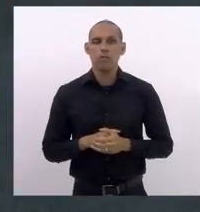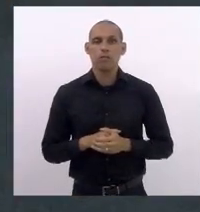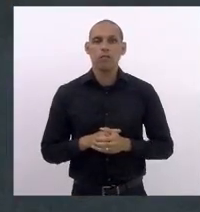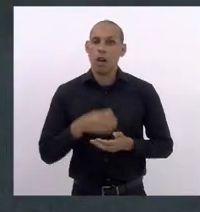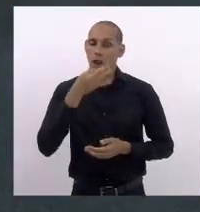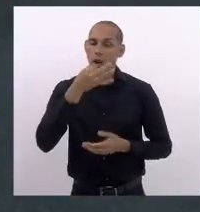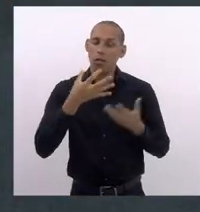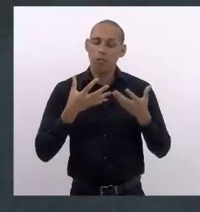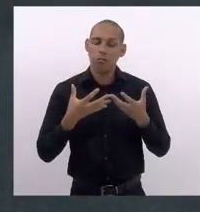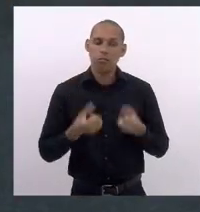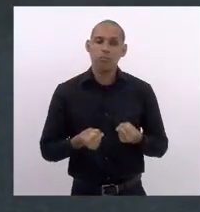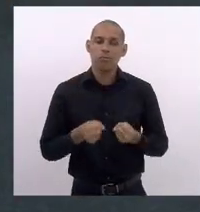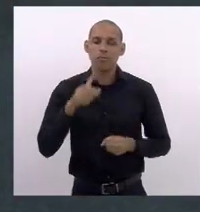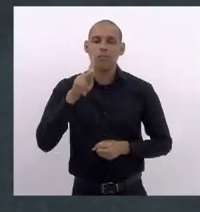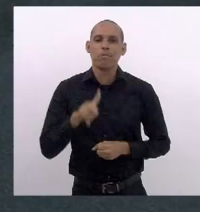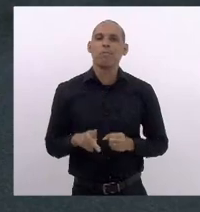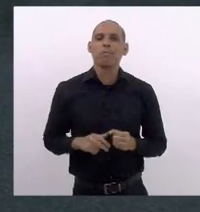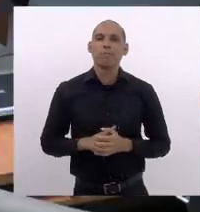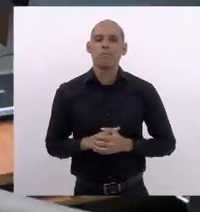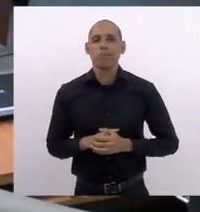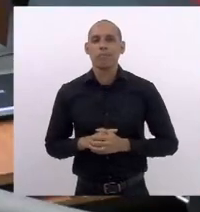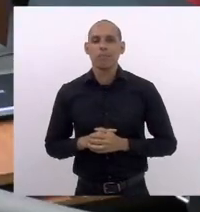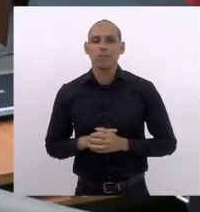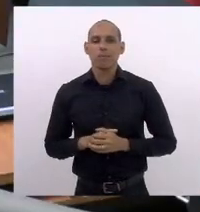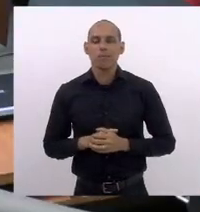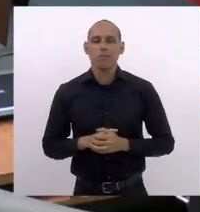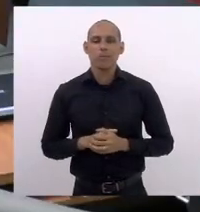Parecer favorável, presidente.